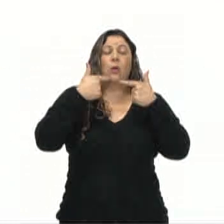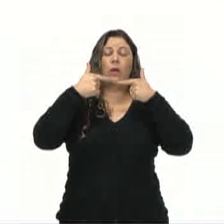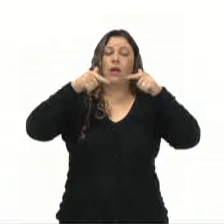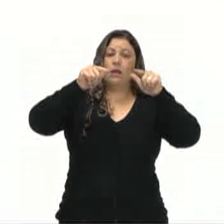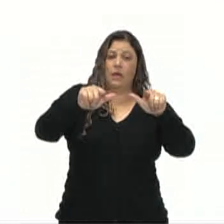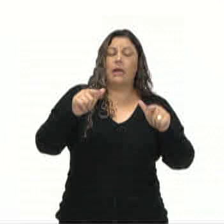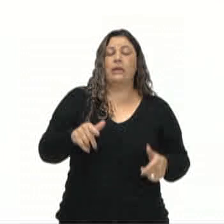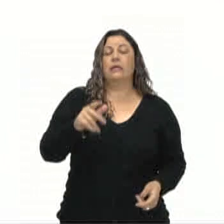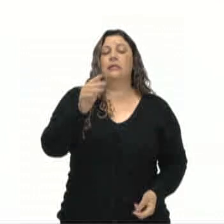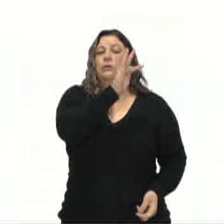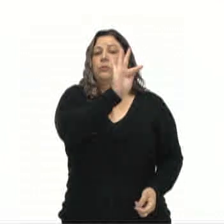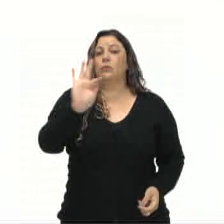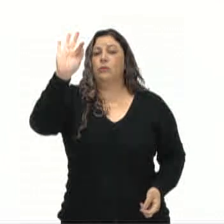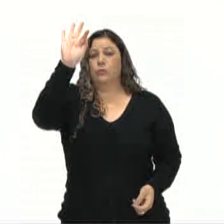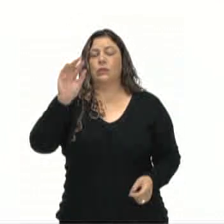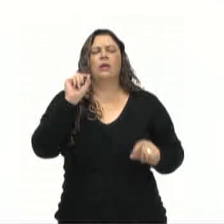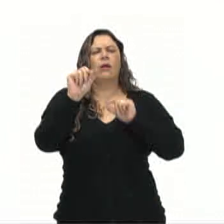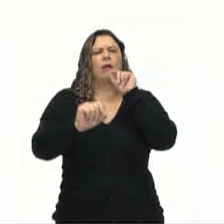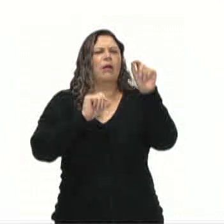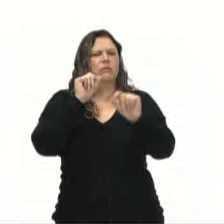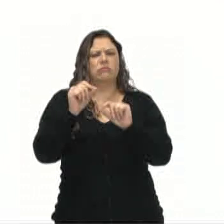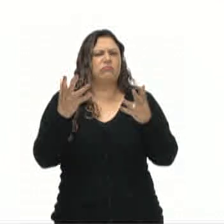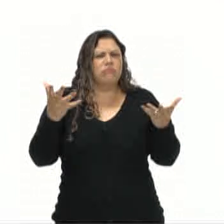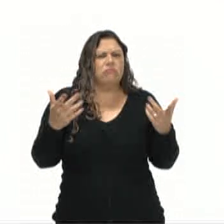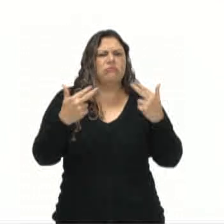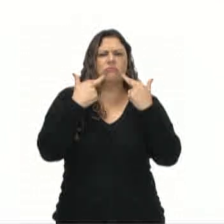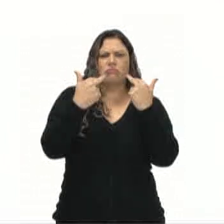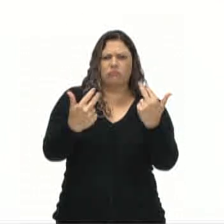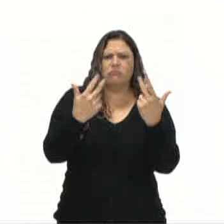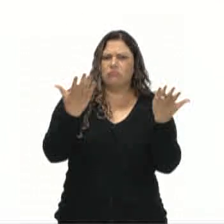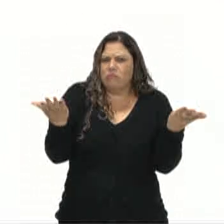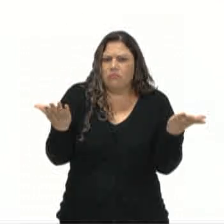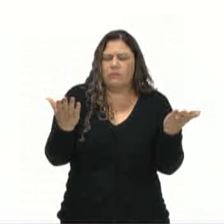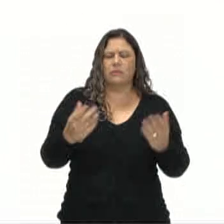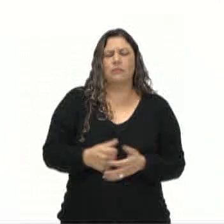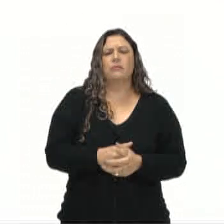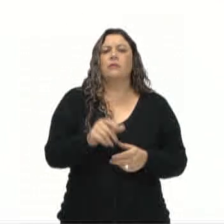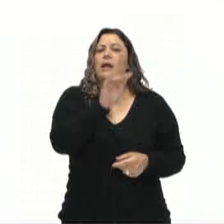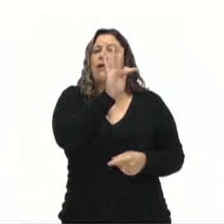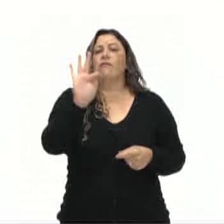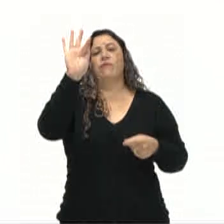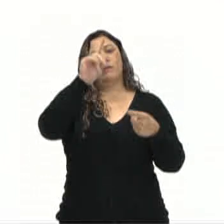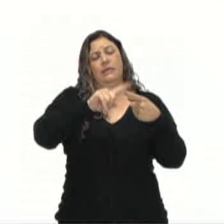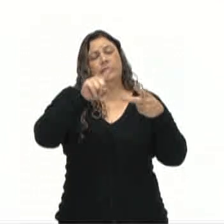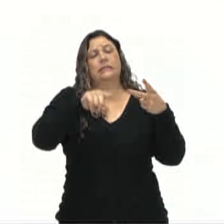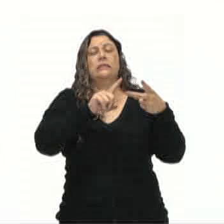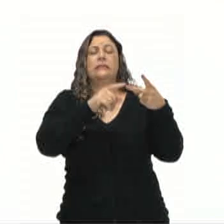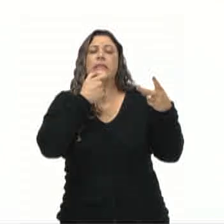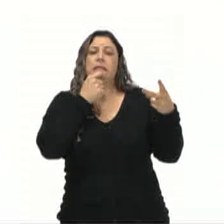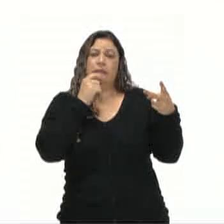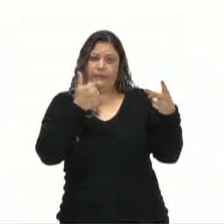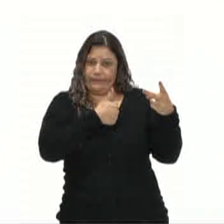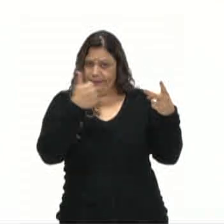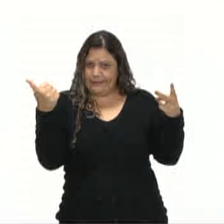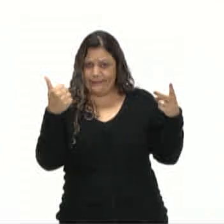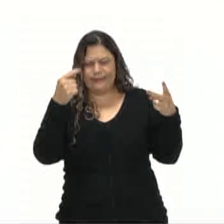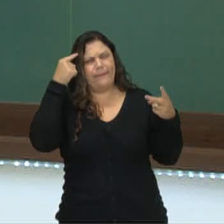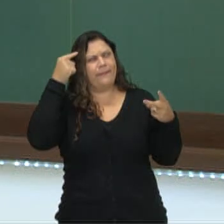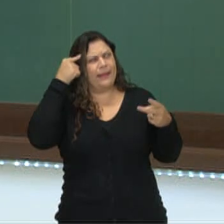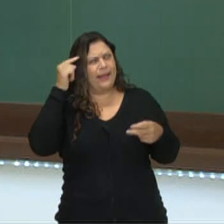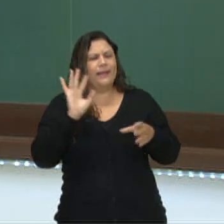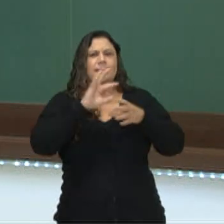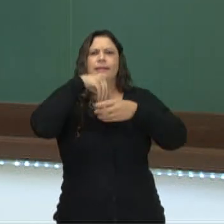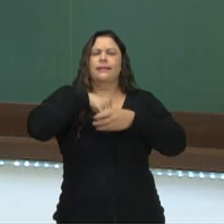francês. Quais os idiomas presentes? Ali no Canadá, francês e inglês. Imagine na escola,